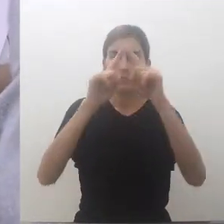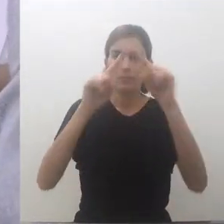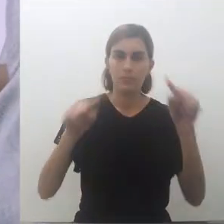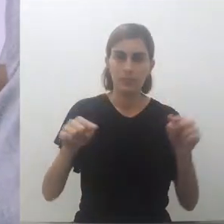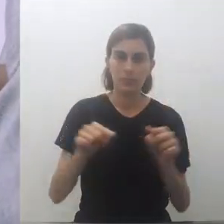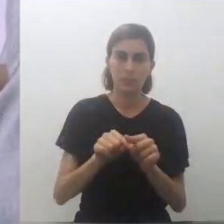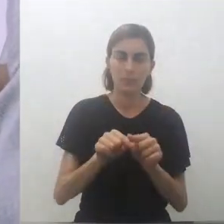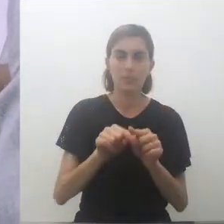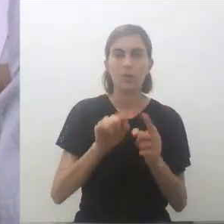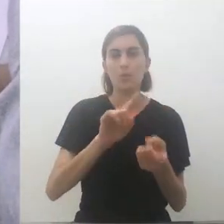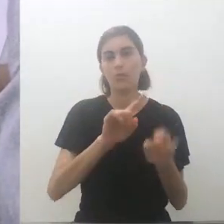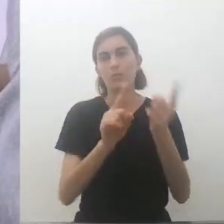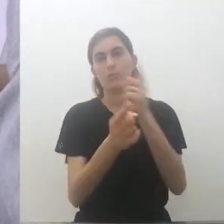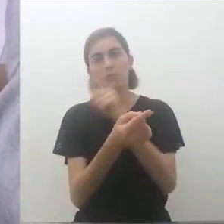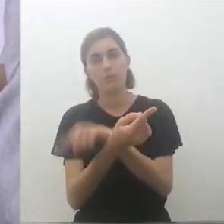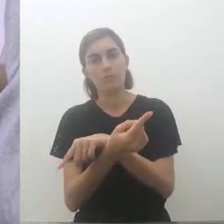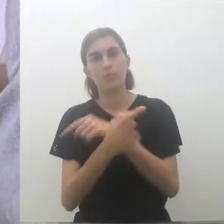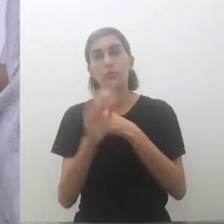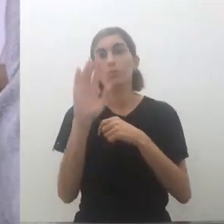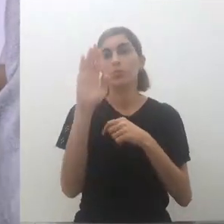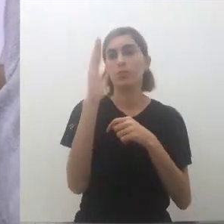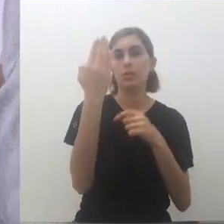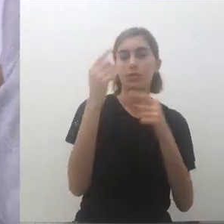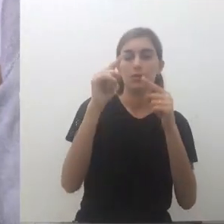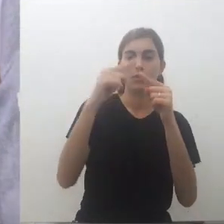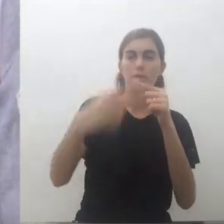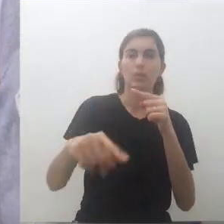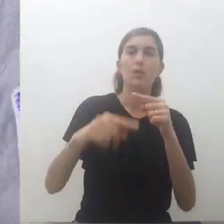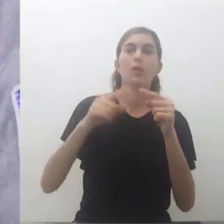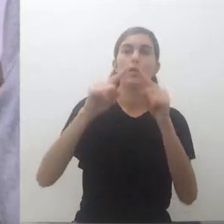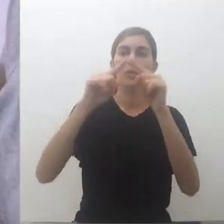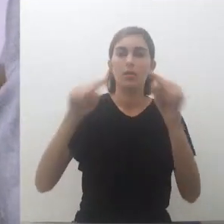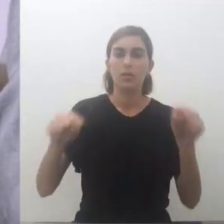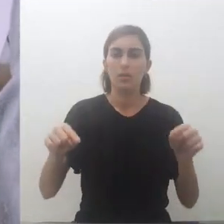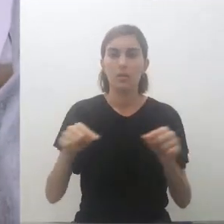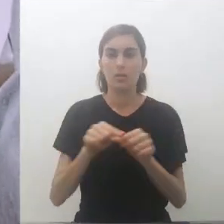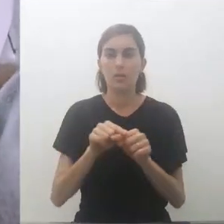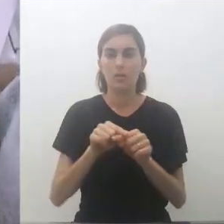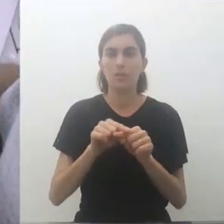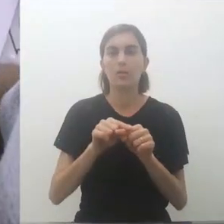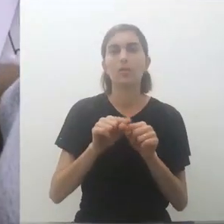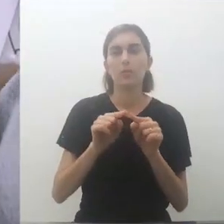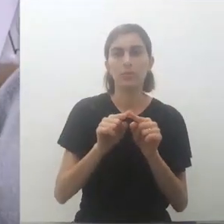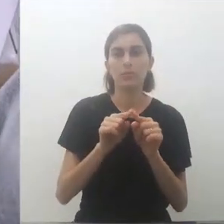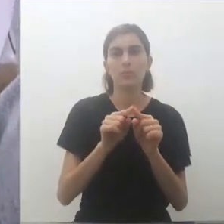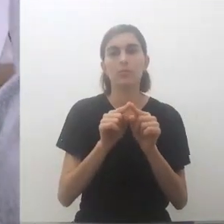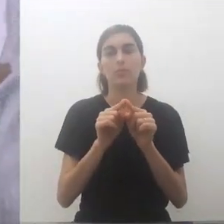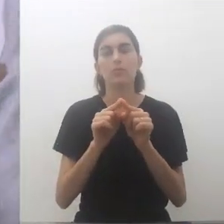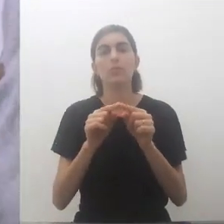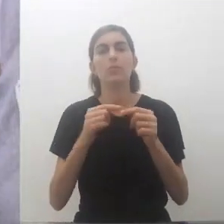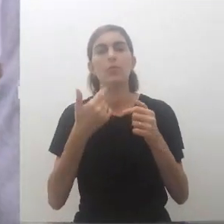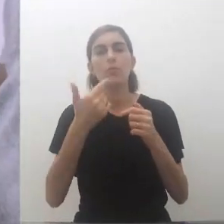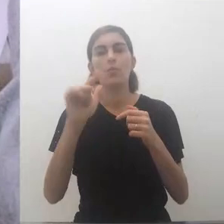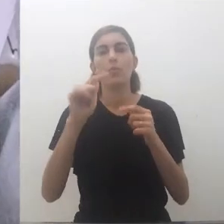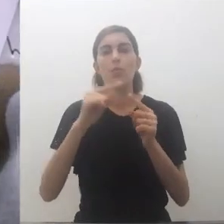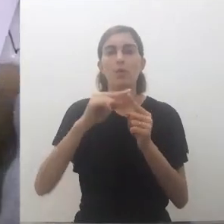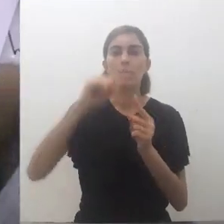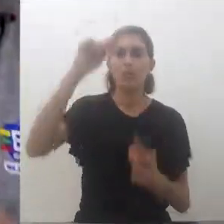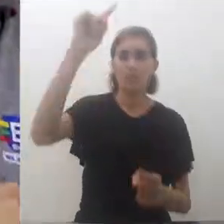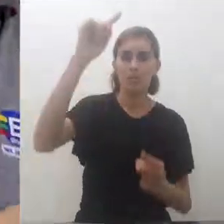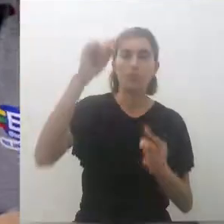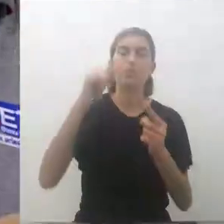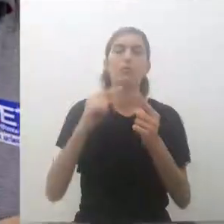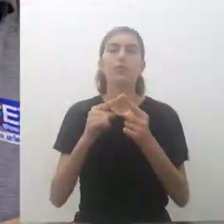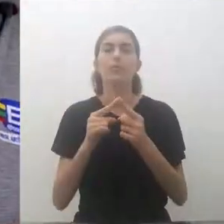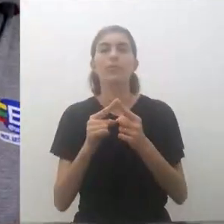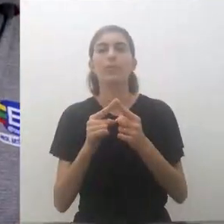inverso dele, o espelhamento dele, é o triângulo harmonioso. Não é o áureo, não segue medida áurea.